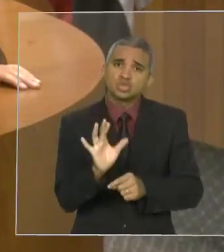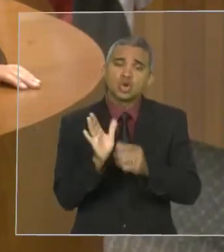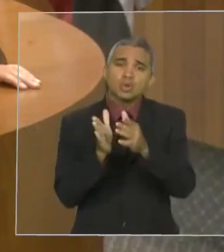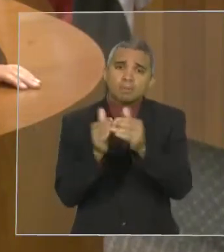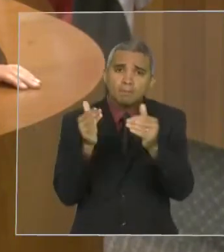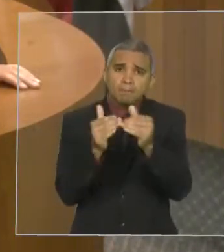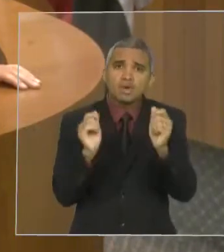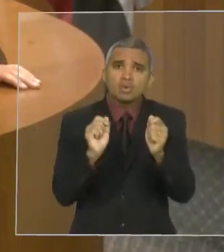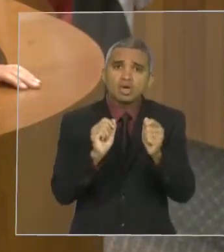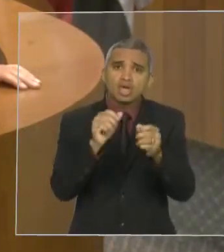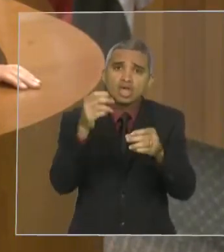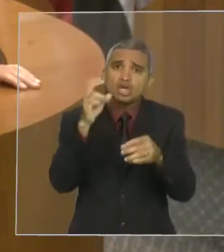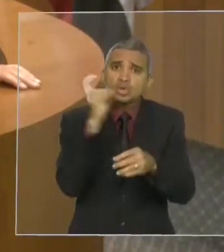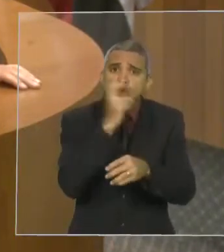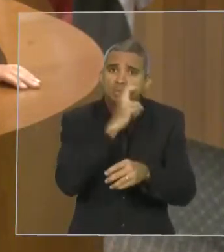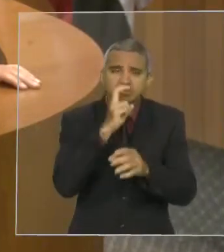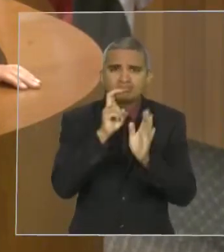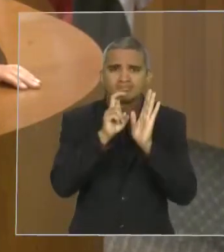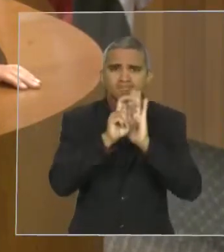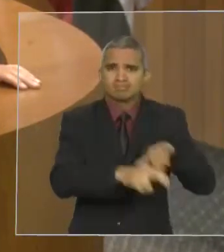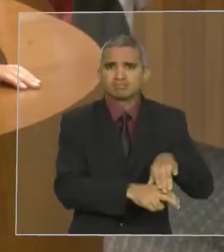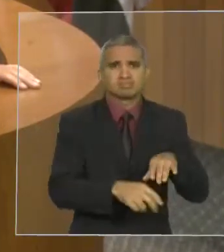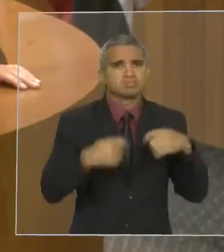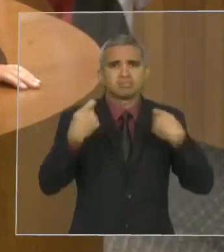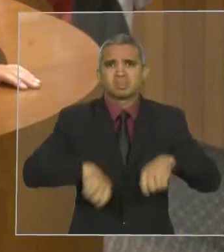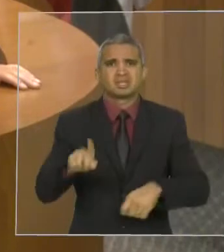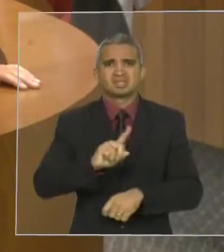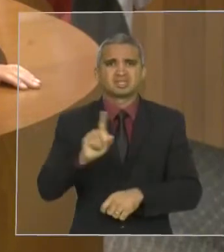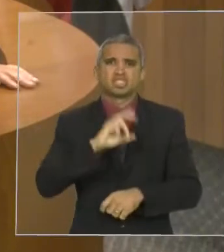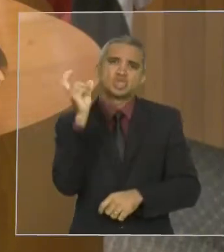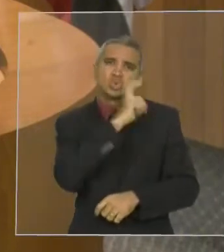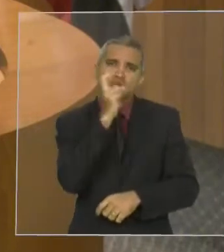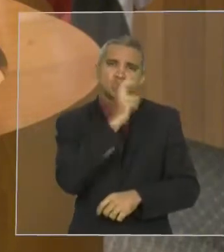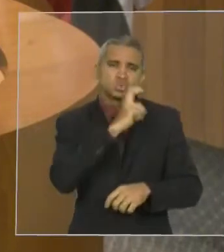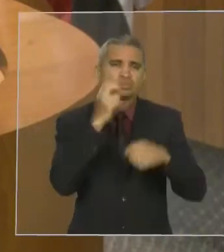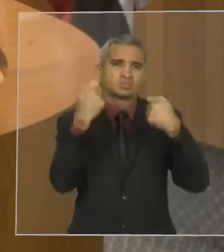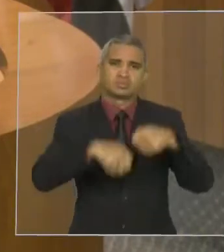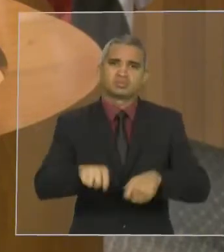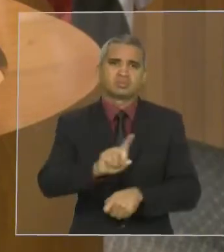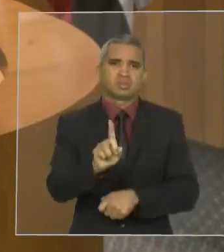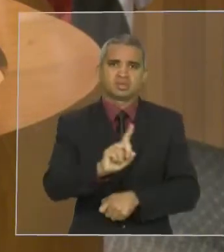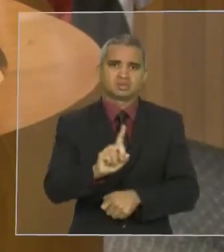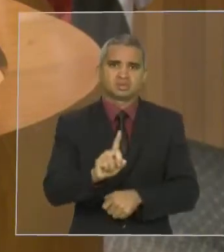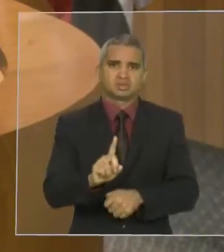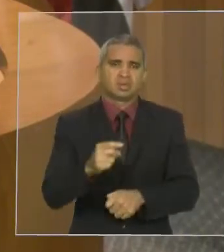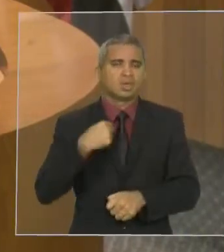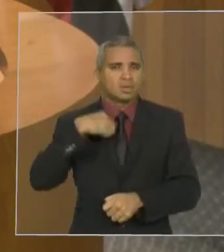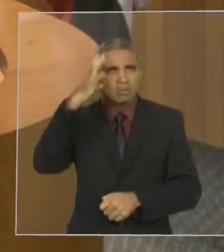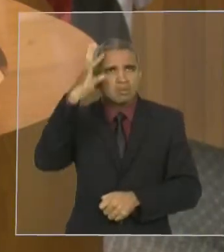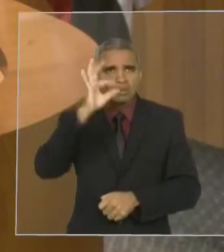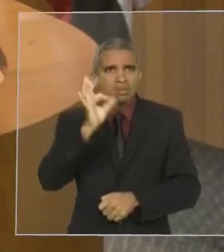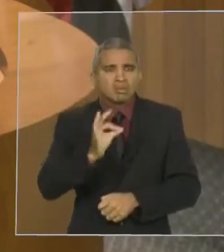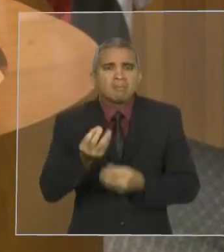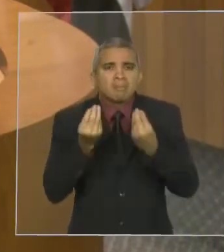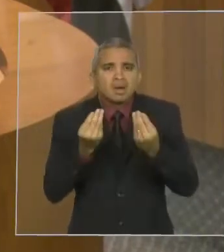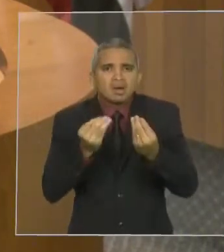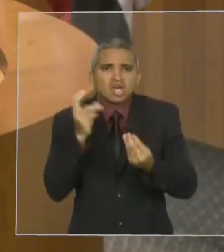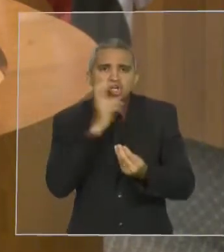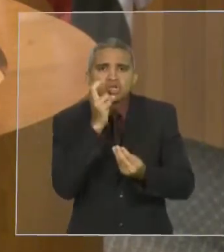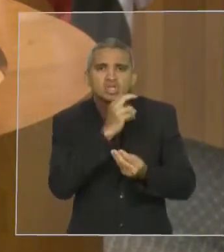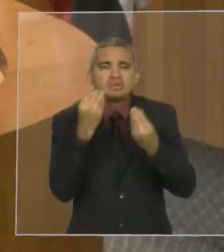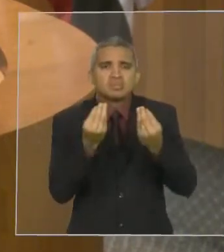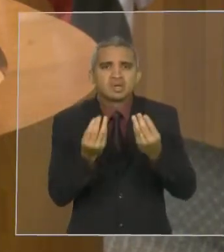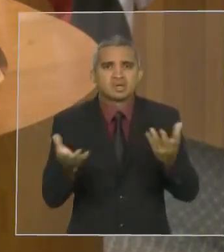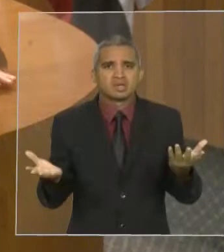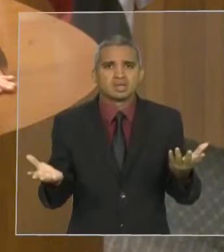regime de urgência, porque não há nada que justifique essa votação em regime de urgência. O governo que aí está